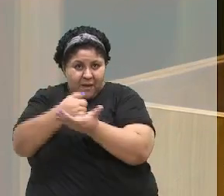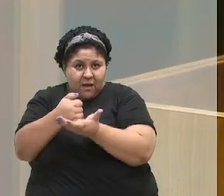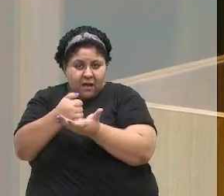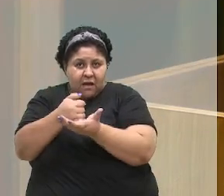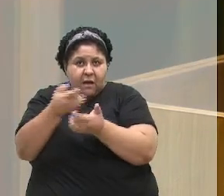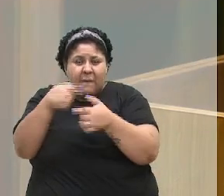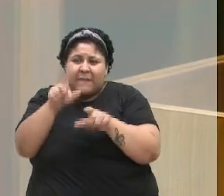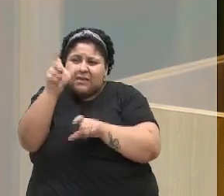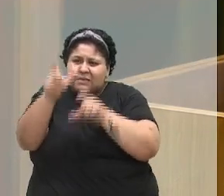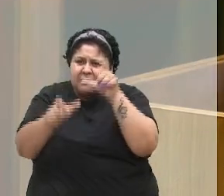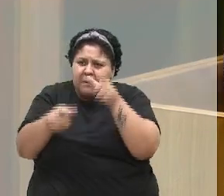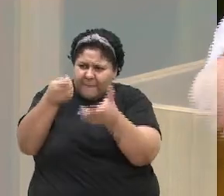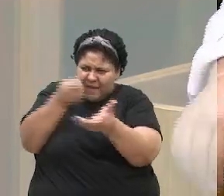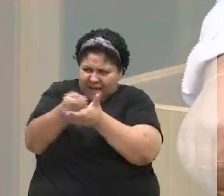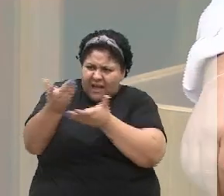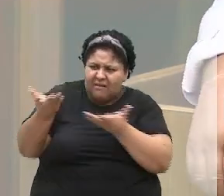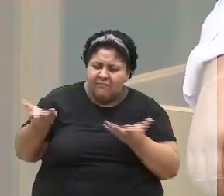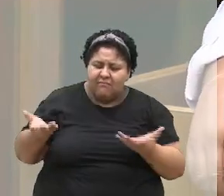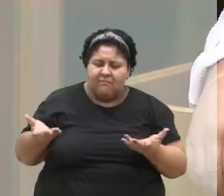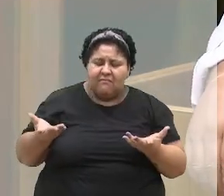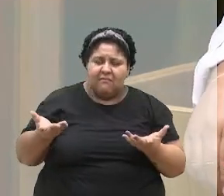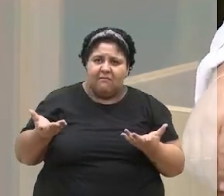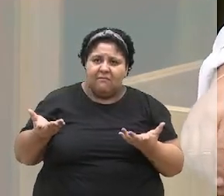lá do bairro não pagaram os impostos?